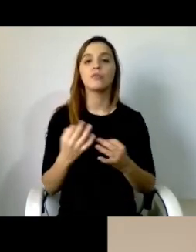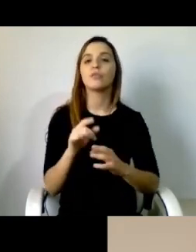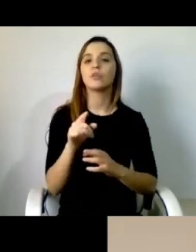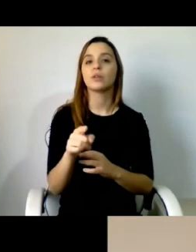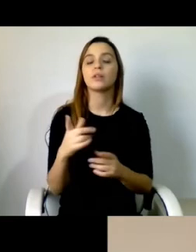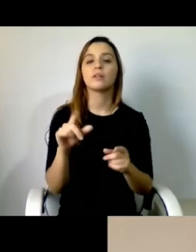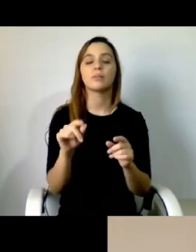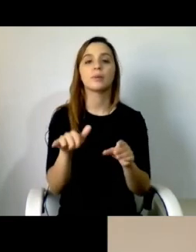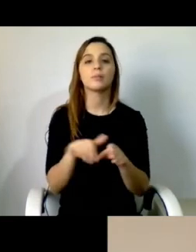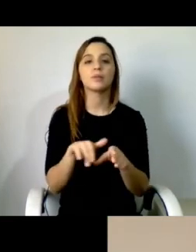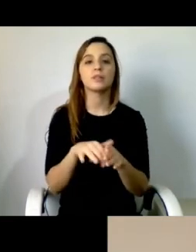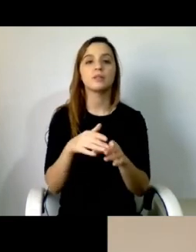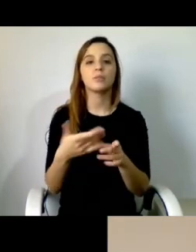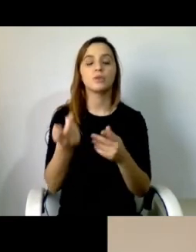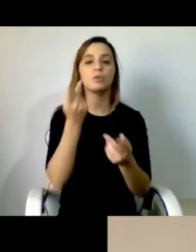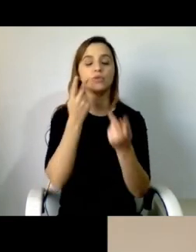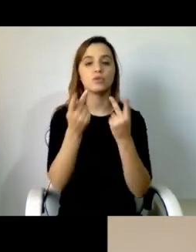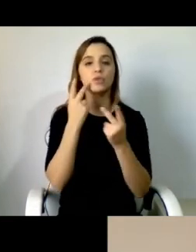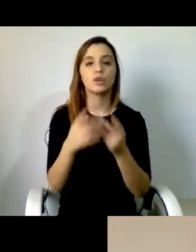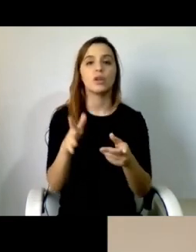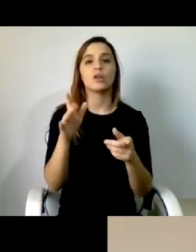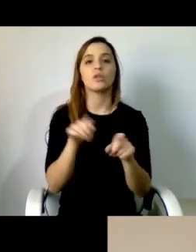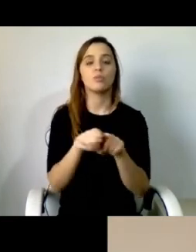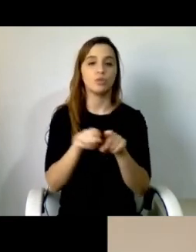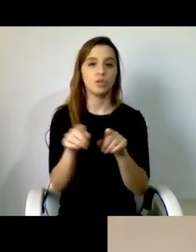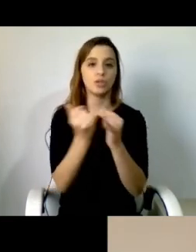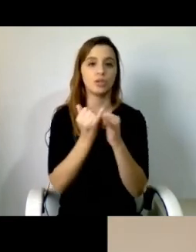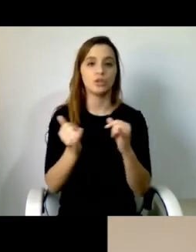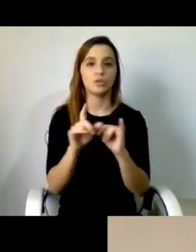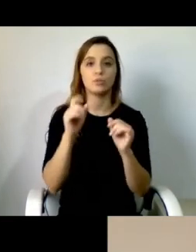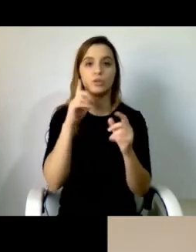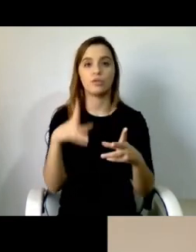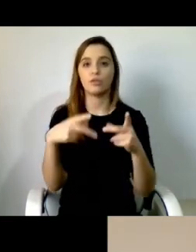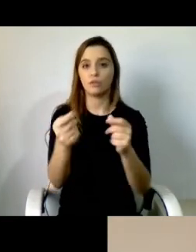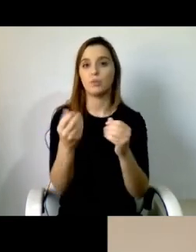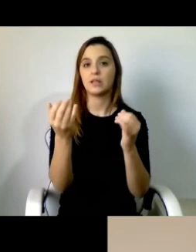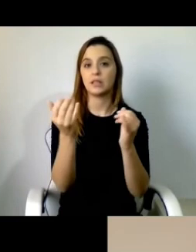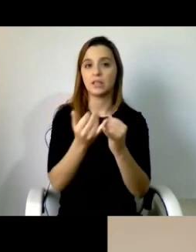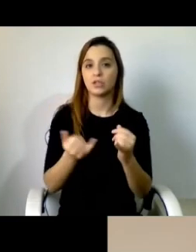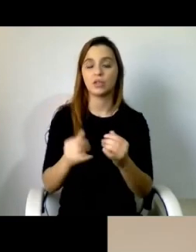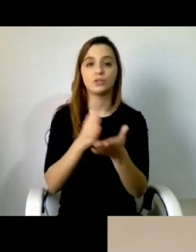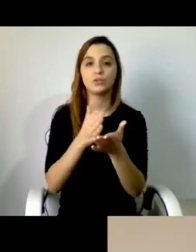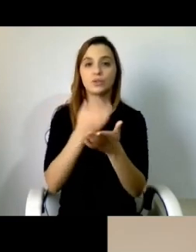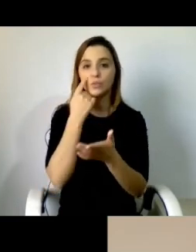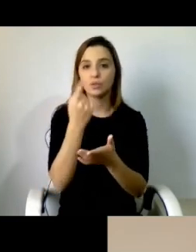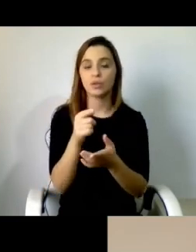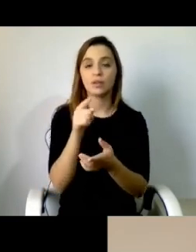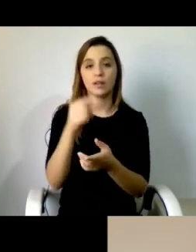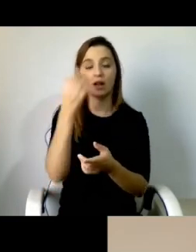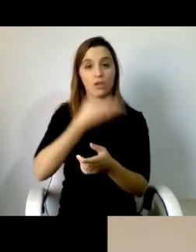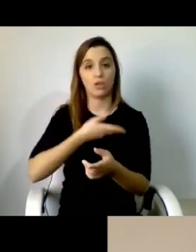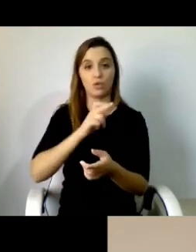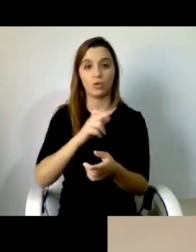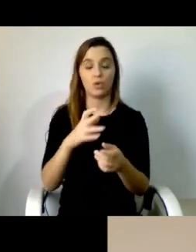Políticas Educacionais e Desenvolvimento Profissional do Centro de Estudos Sociais. É doutorando no Programa de